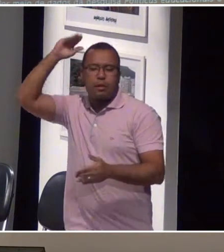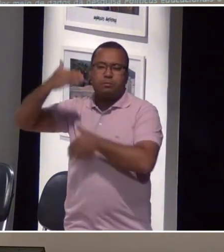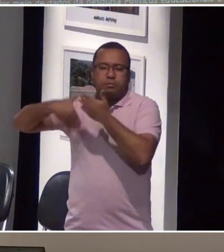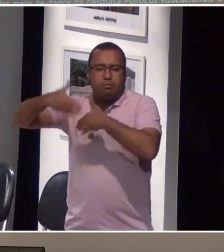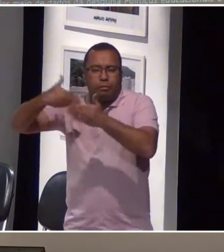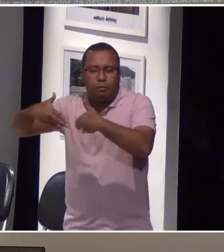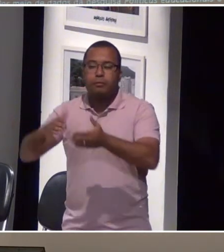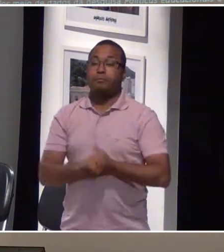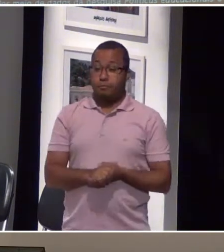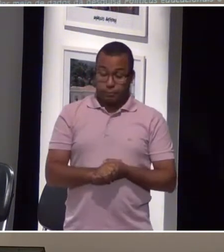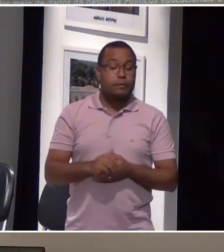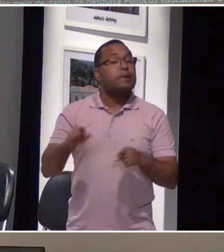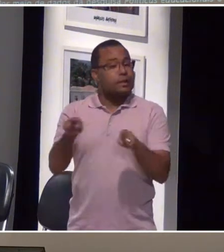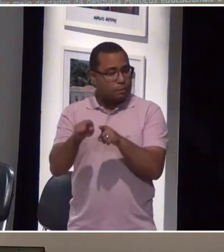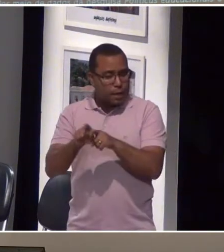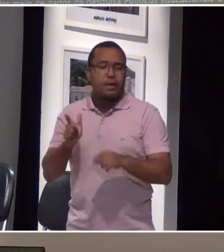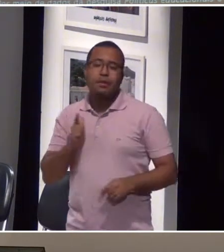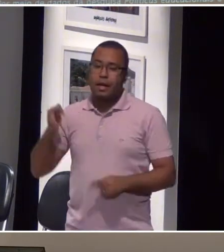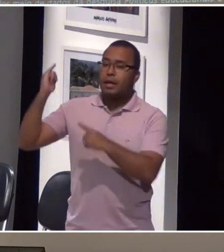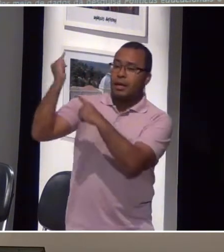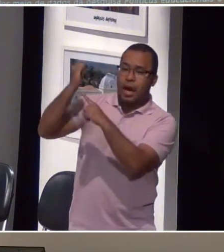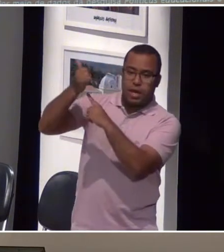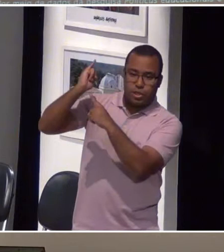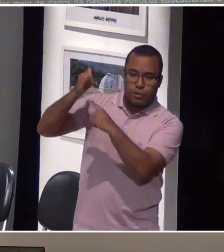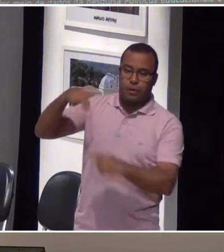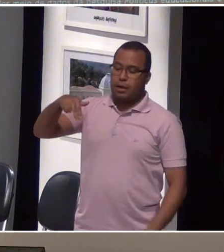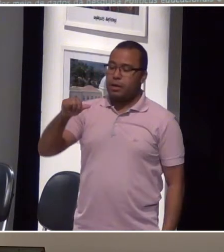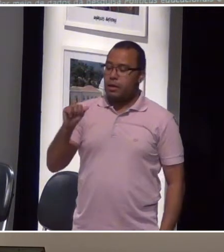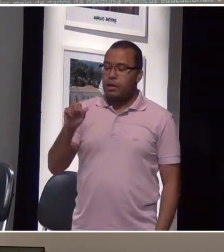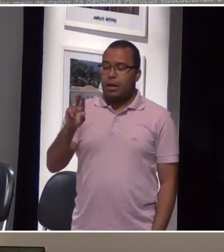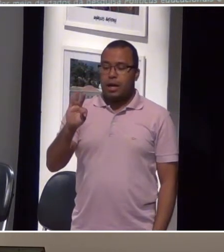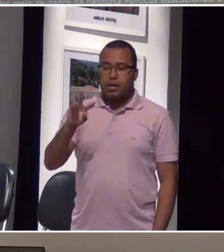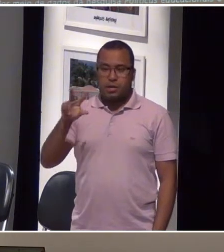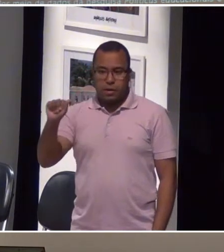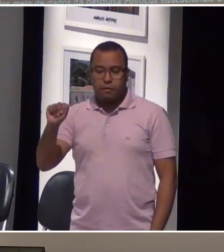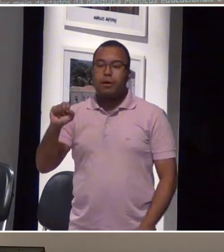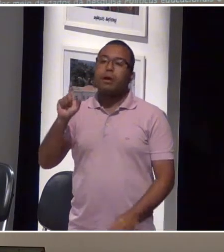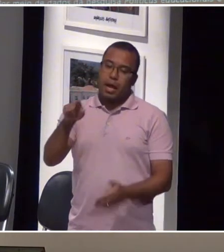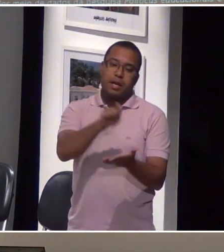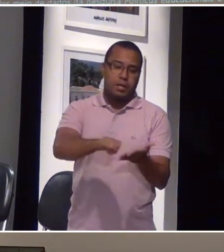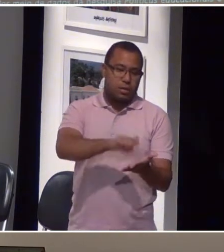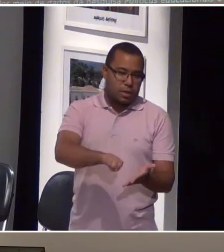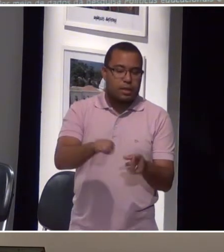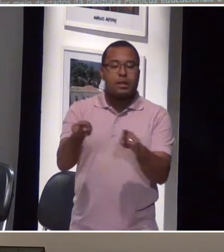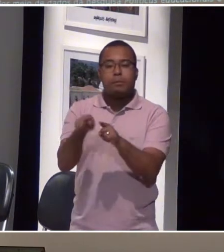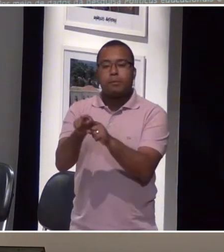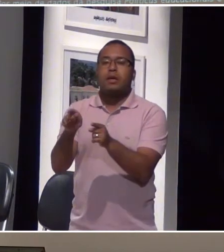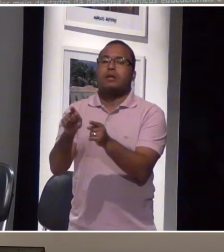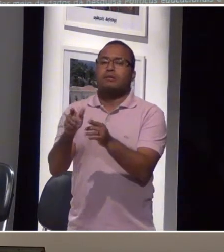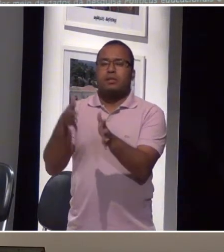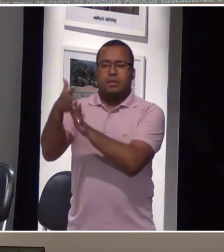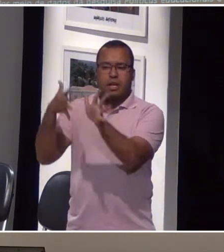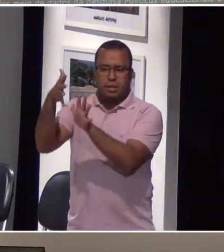acadêmicas. Então, nós trabalhamos também com narrativas, e principalmente com narrativas escritas ou sinalizadas,